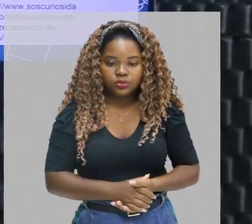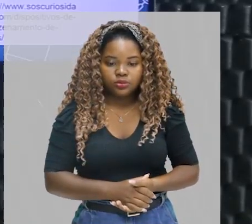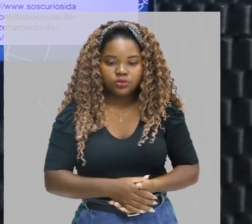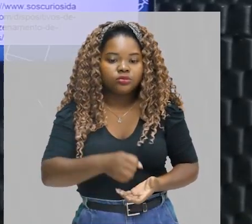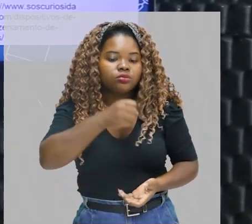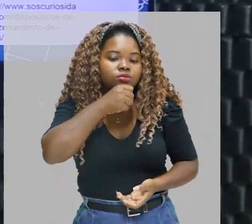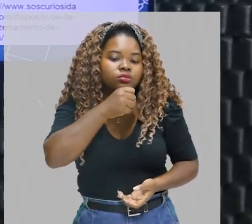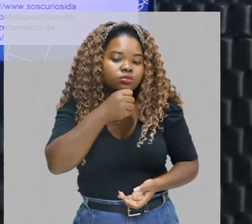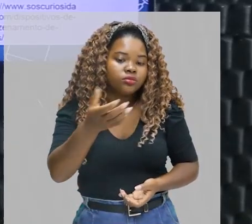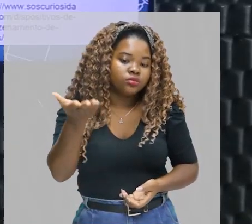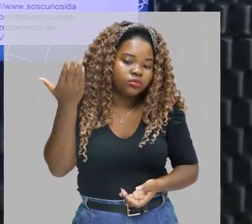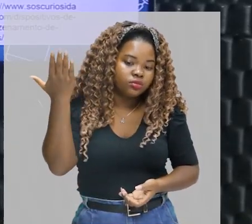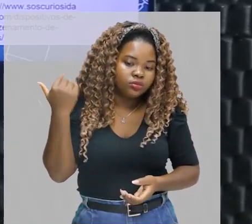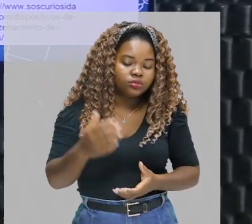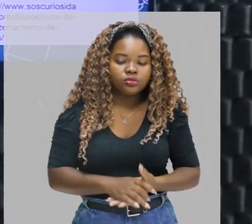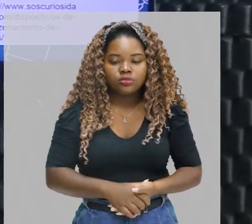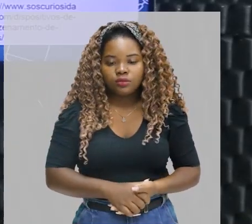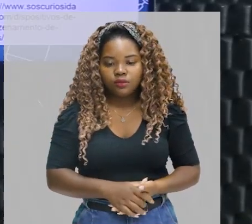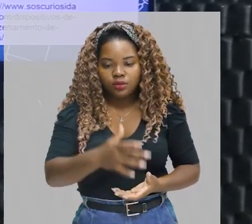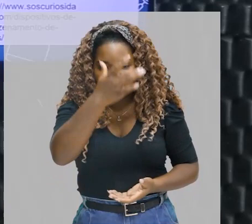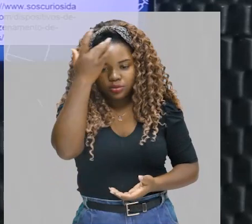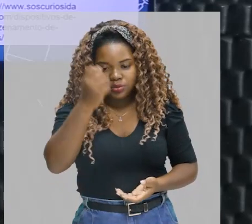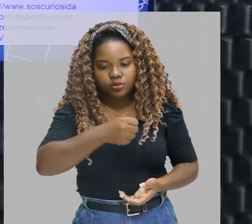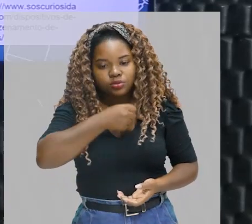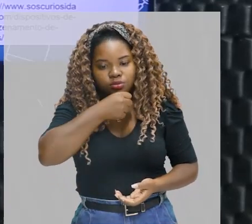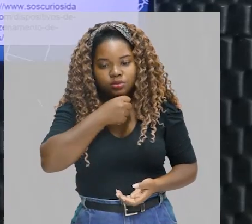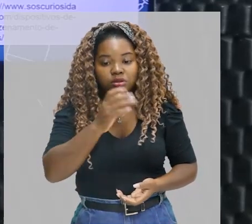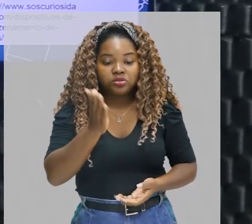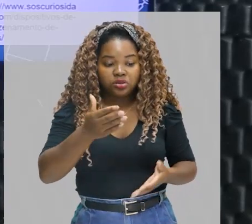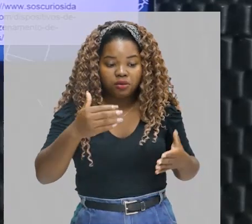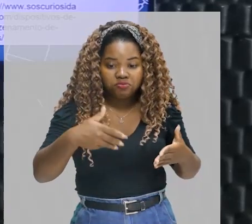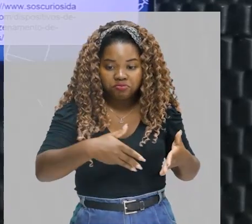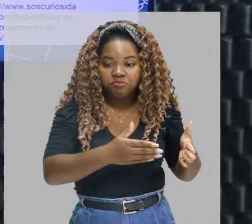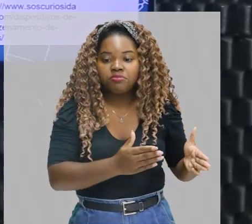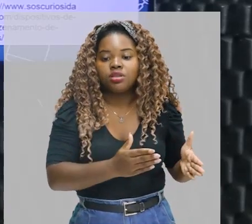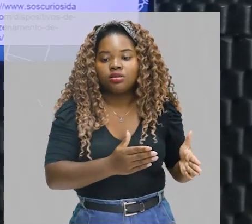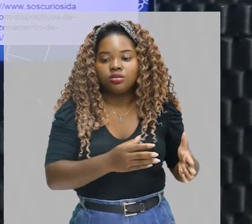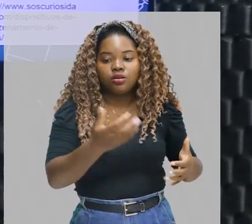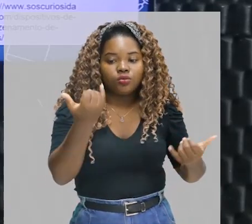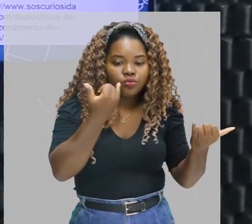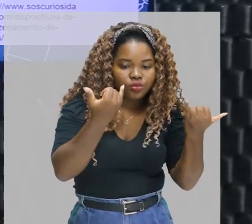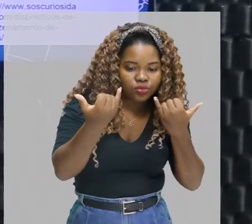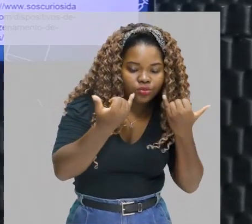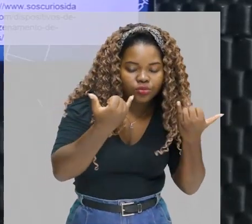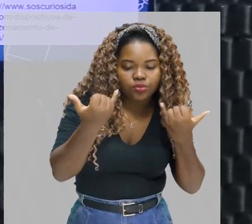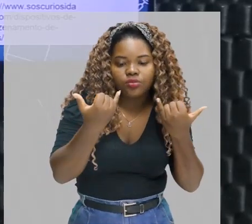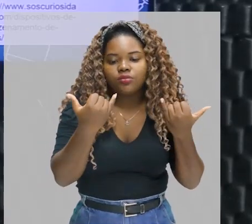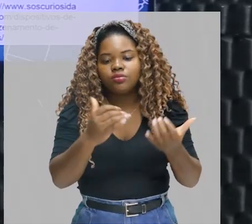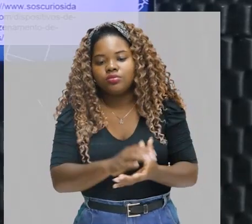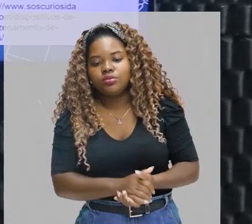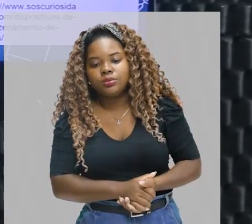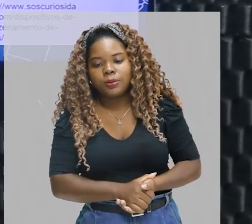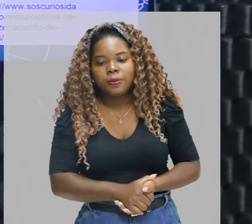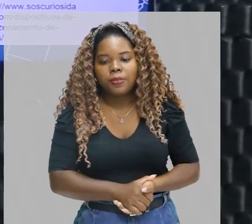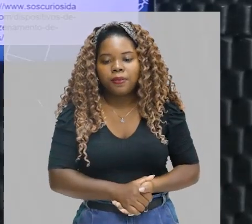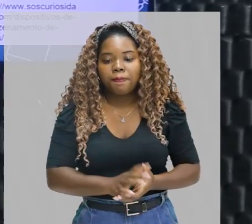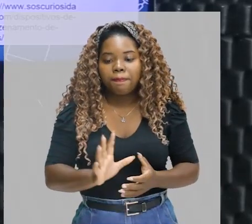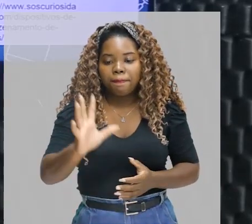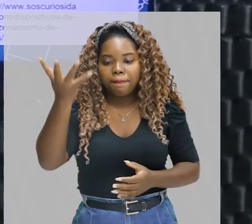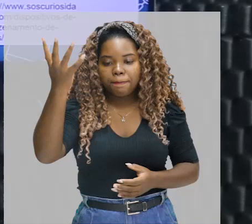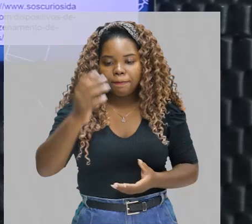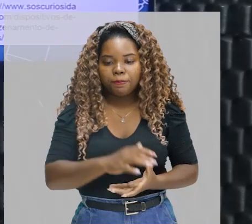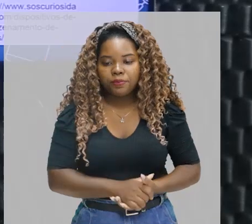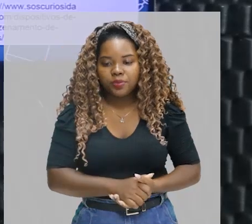avós já tinham nascido quando os meios de armazenamento, né, de dados magnéticos